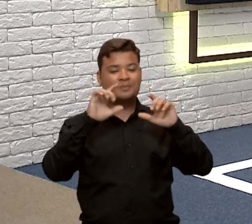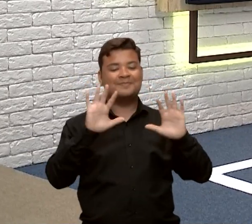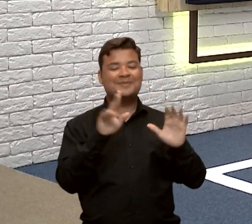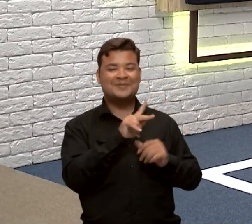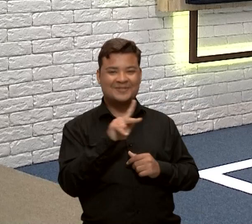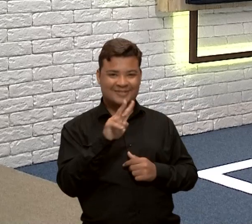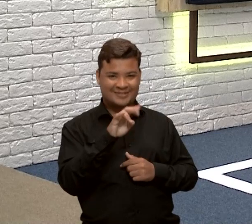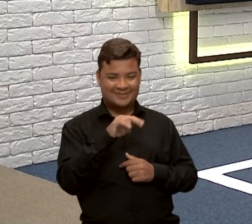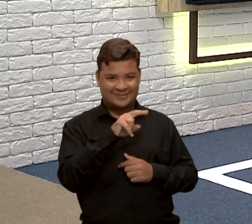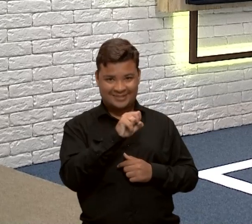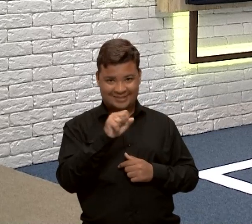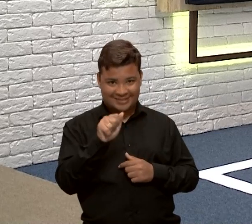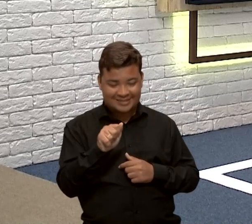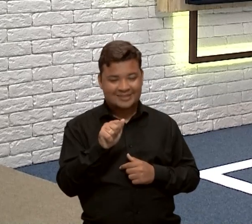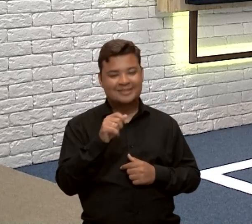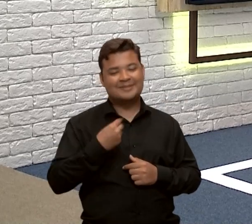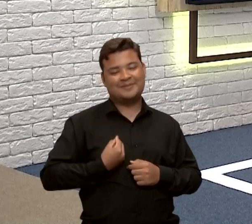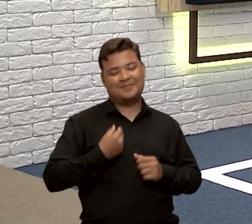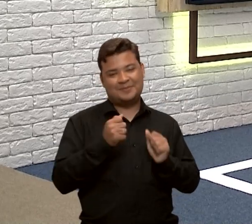obrigada pela sua presença.